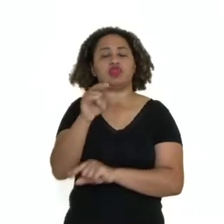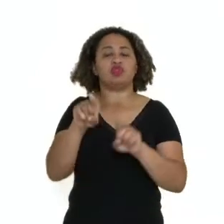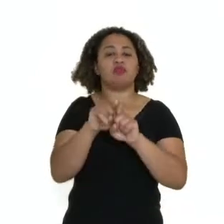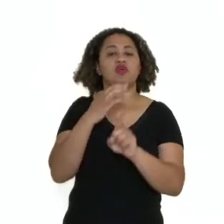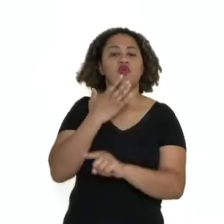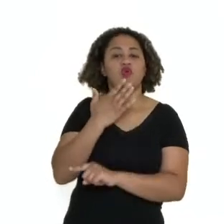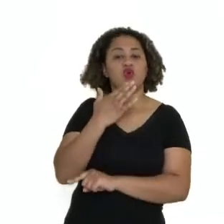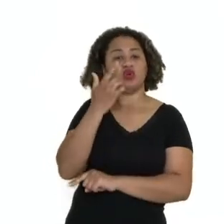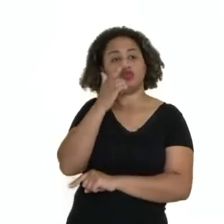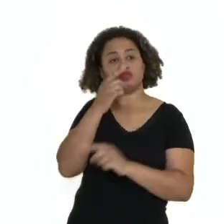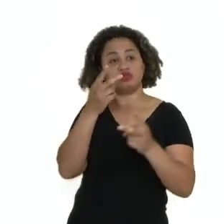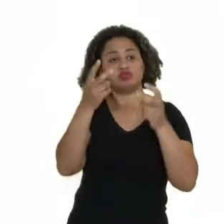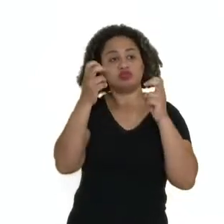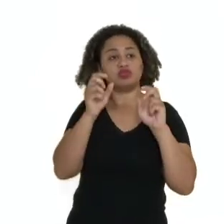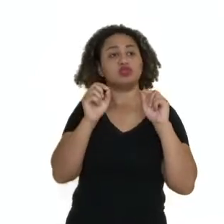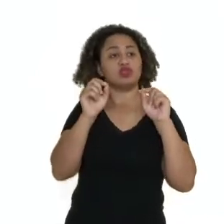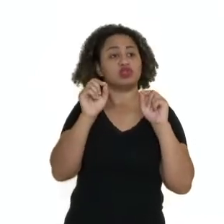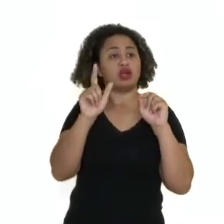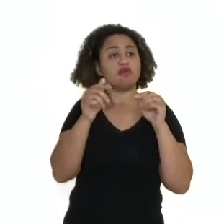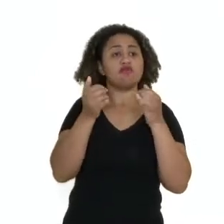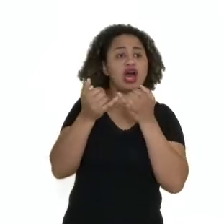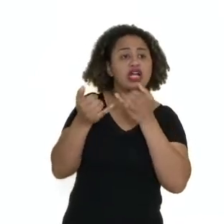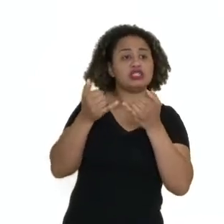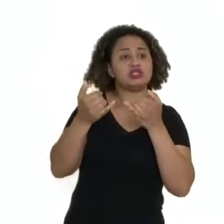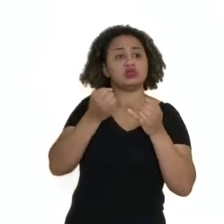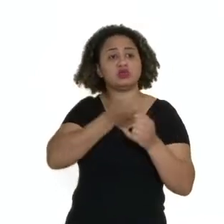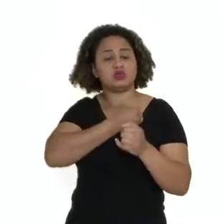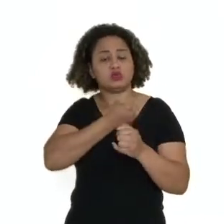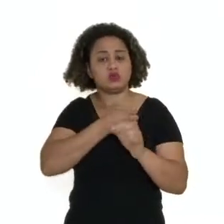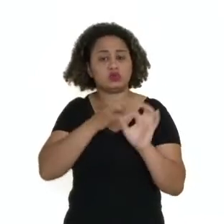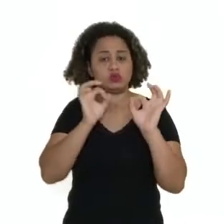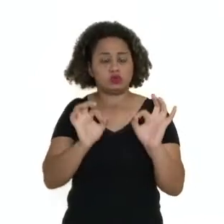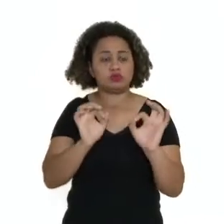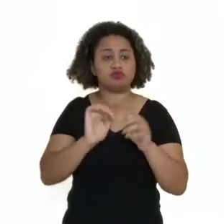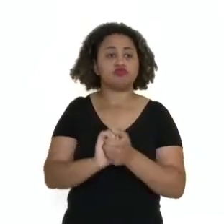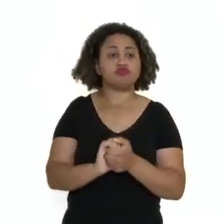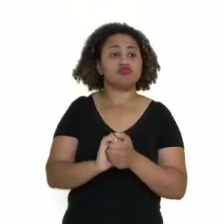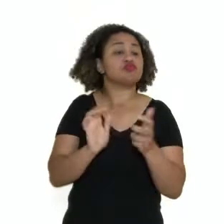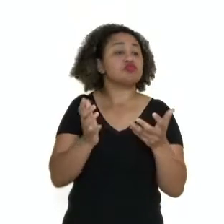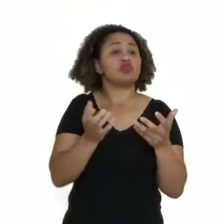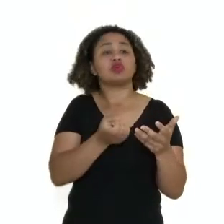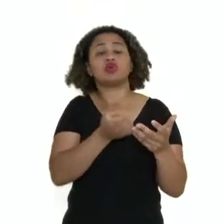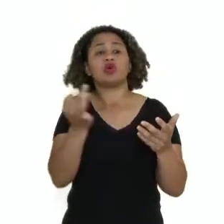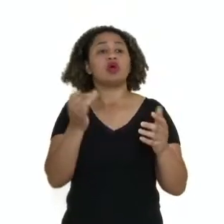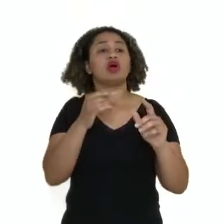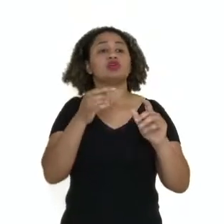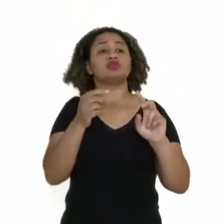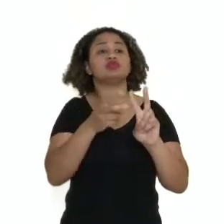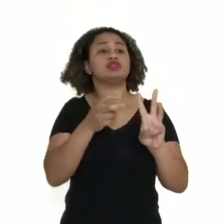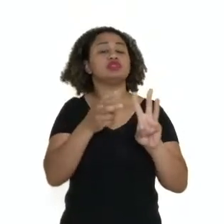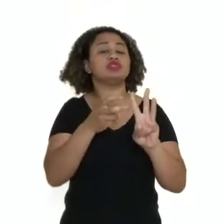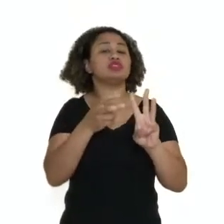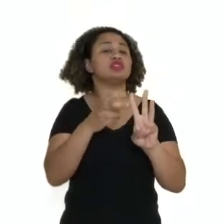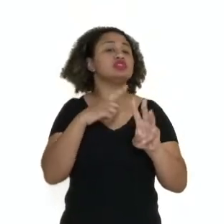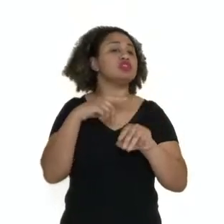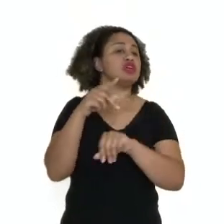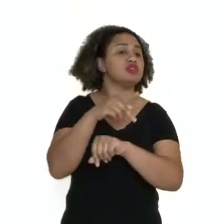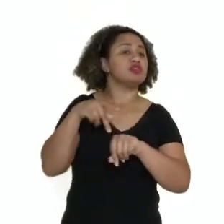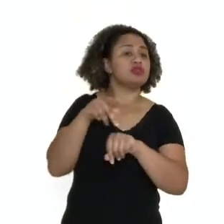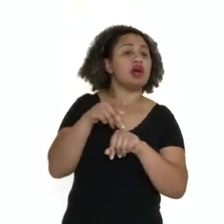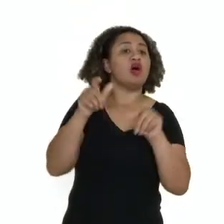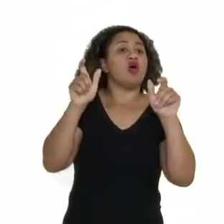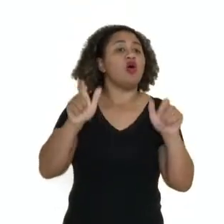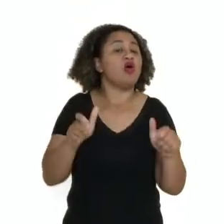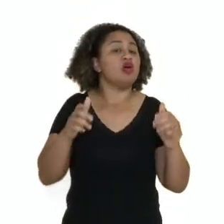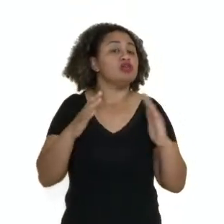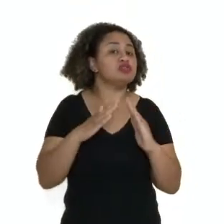eu já vejo que os números estão muito próximos, né? Então, quantos indígenas existem no país? Onde